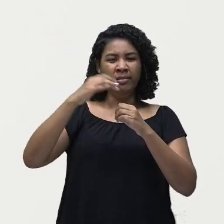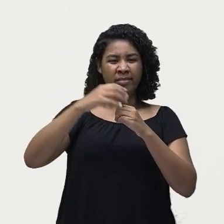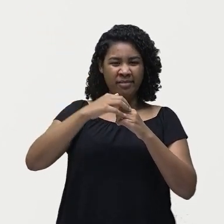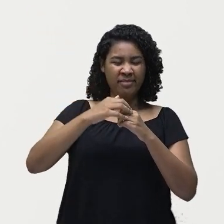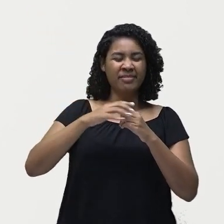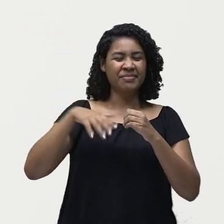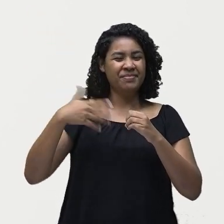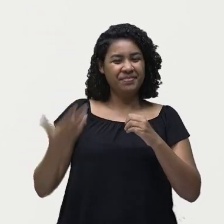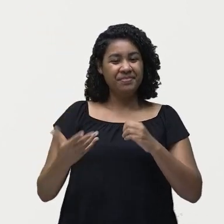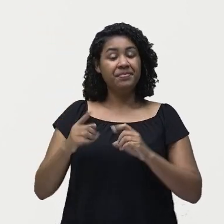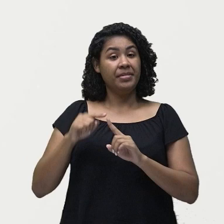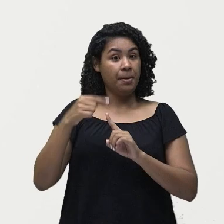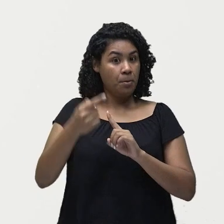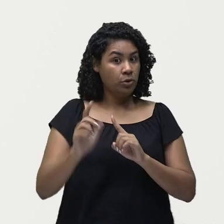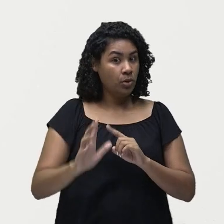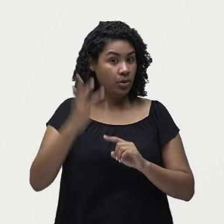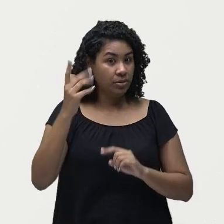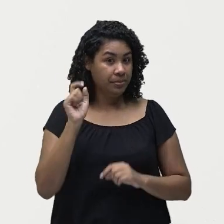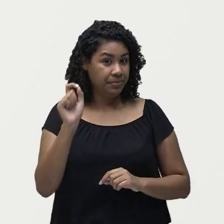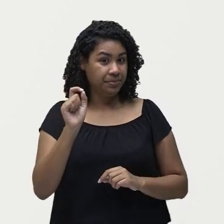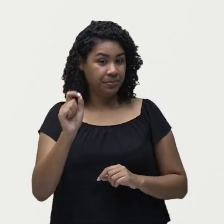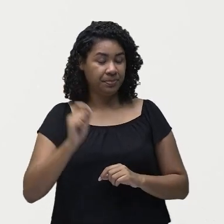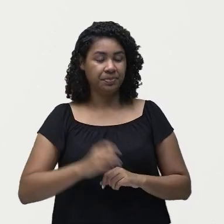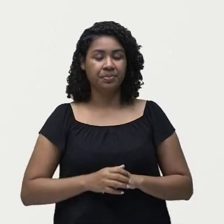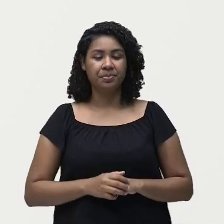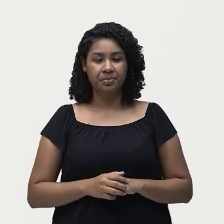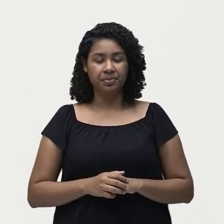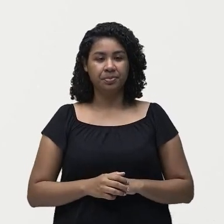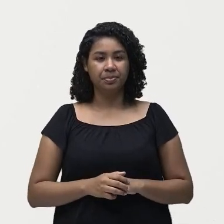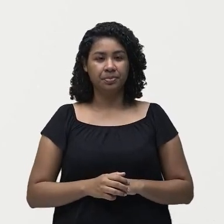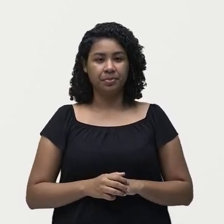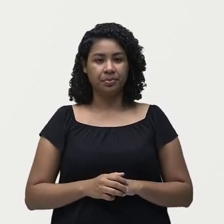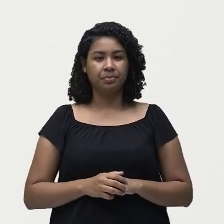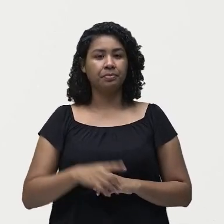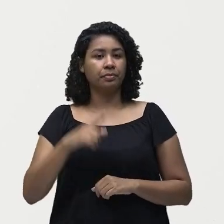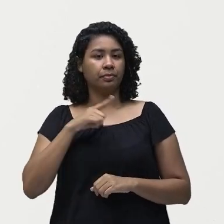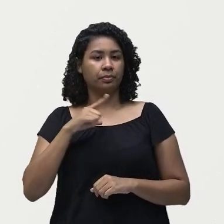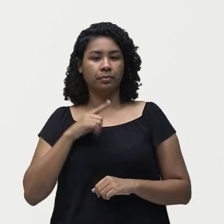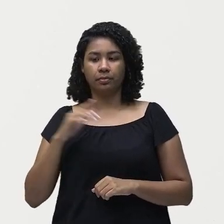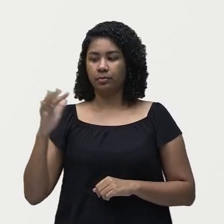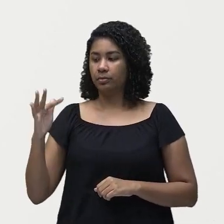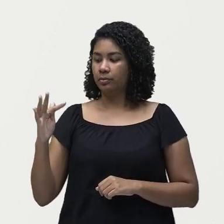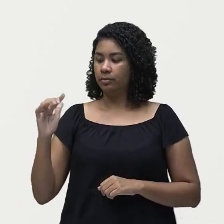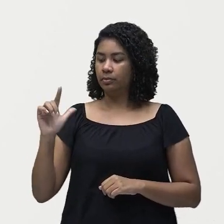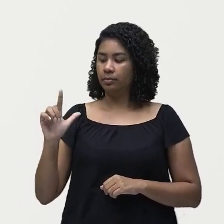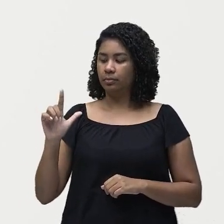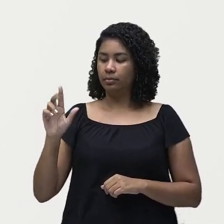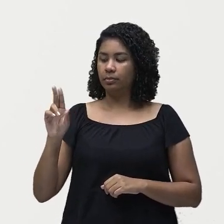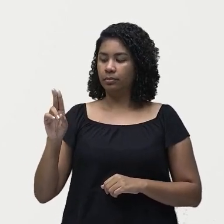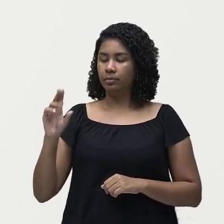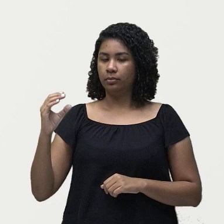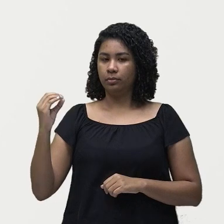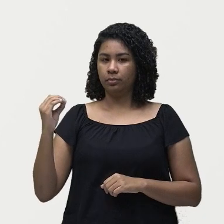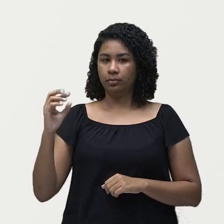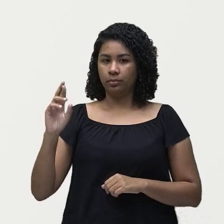final. A gente tem aqui uma molécula de flúor. A gente tem bem ao centro,